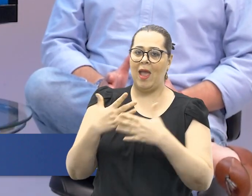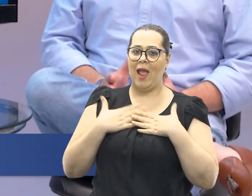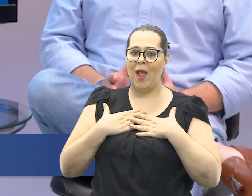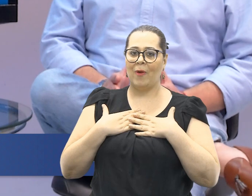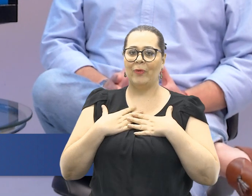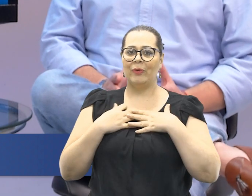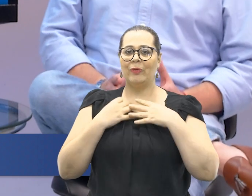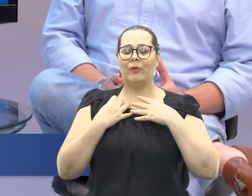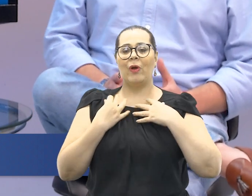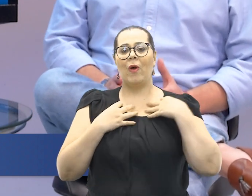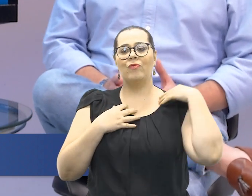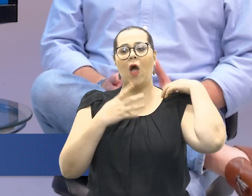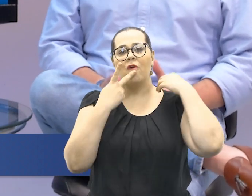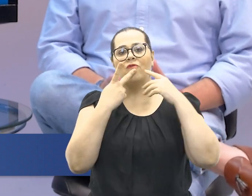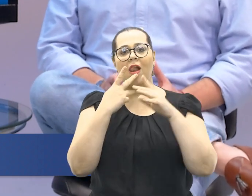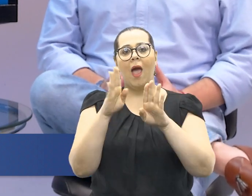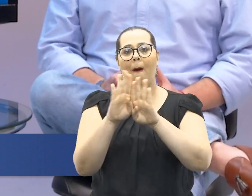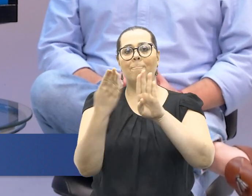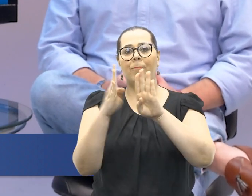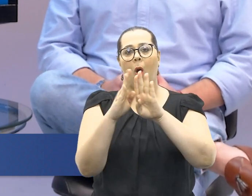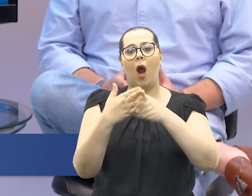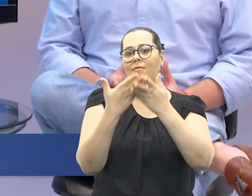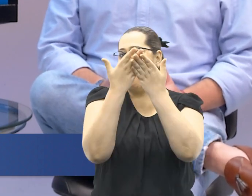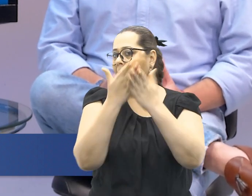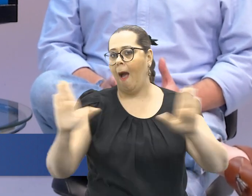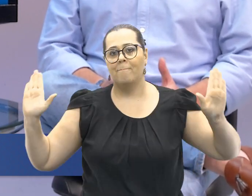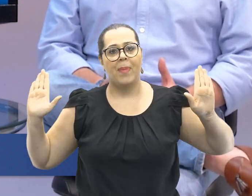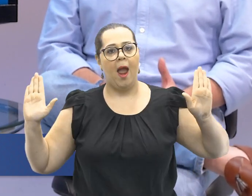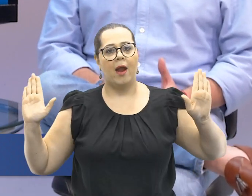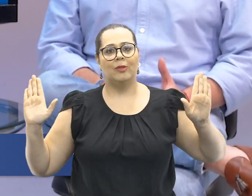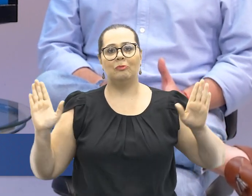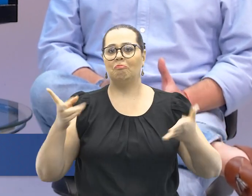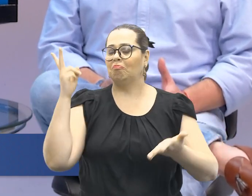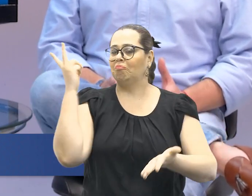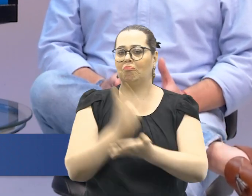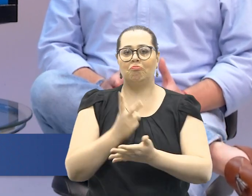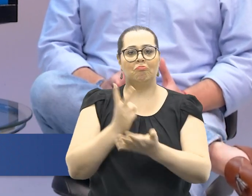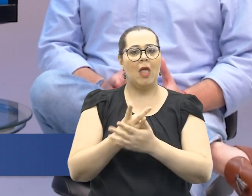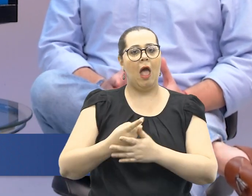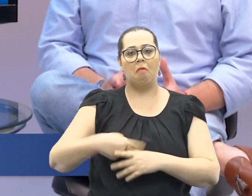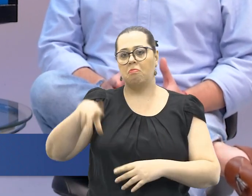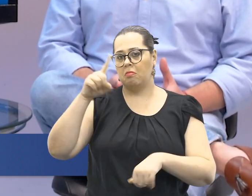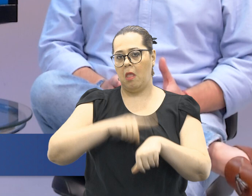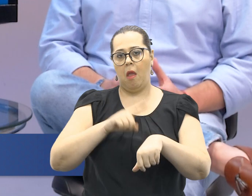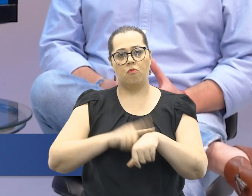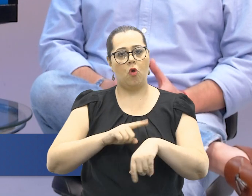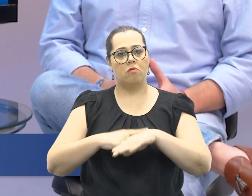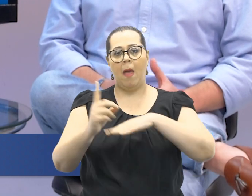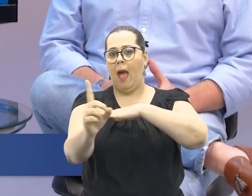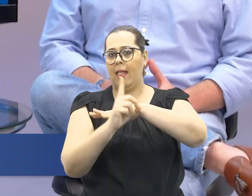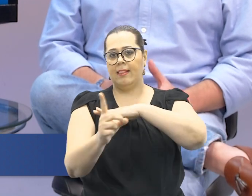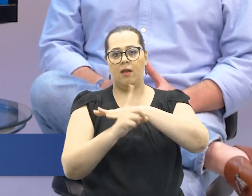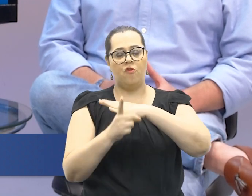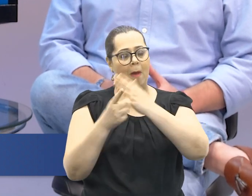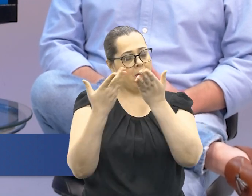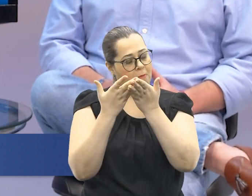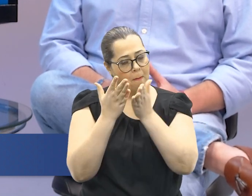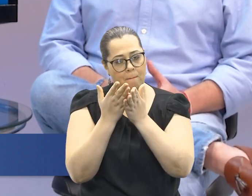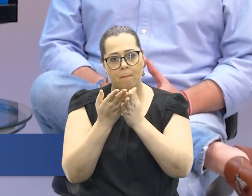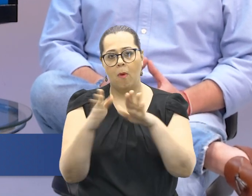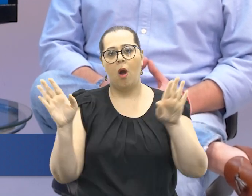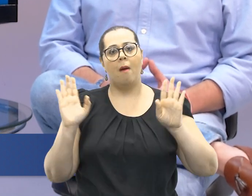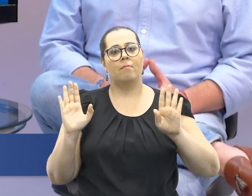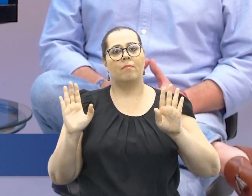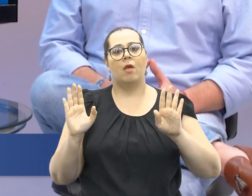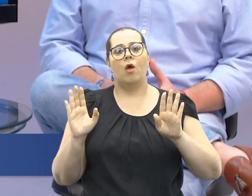eu brinco que eu já mandei arrancar a porta do gabinete. É aberto o tempo todo para atender as pessoas. Muitas das vezes, se